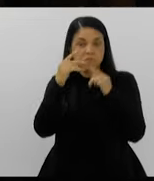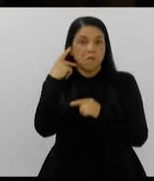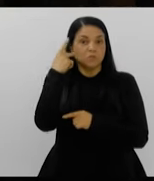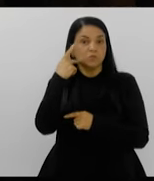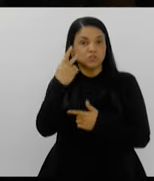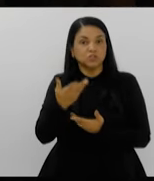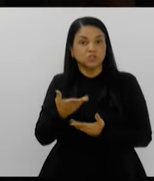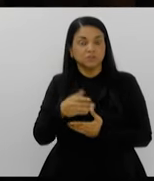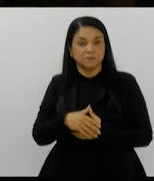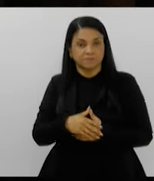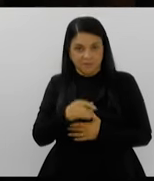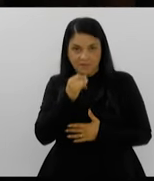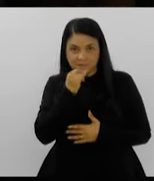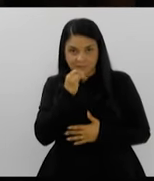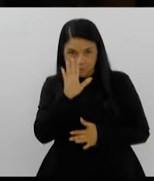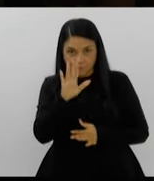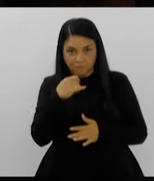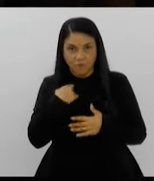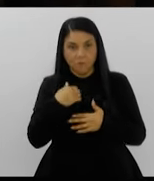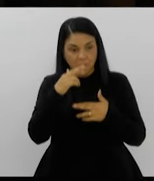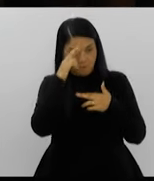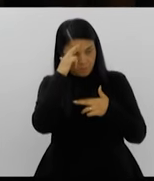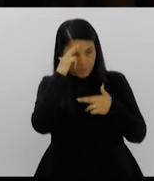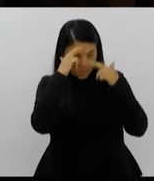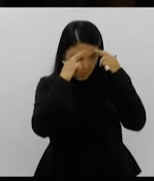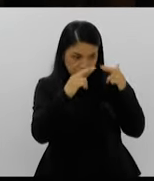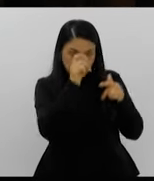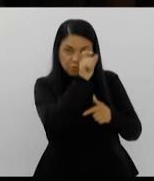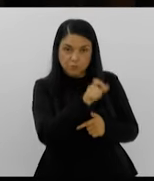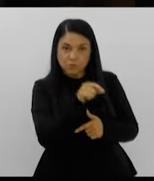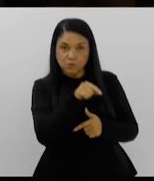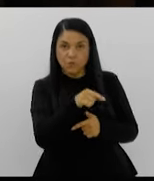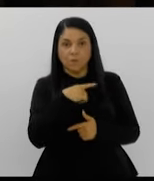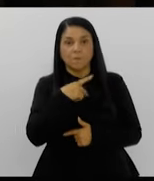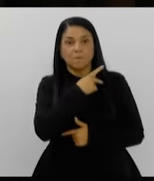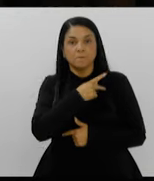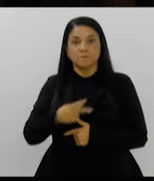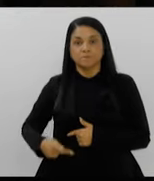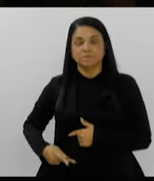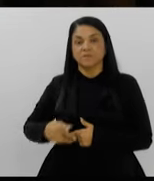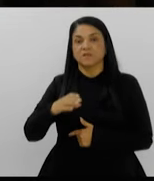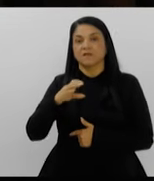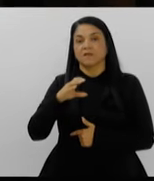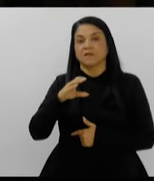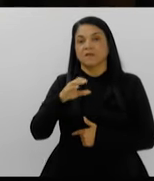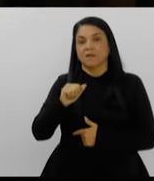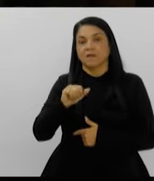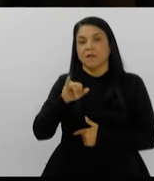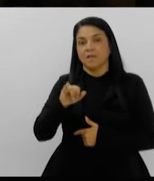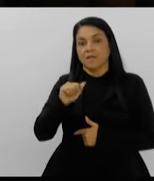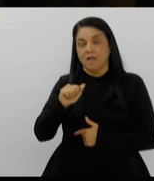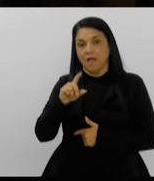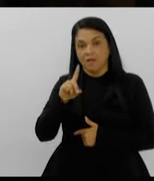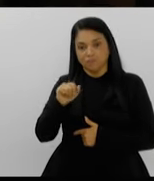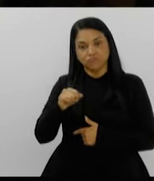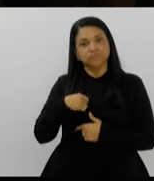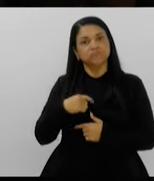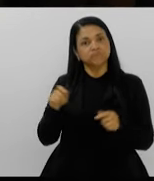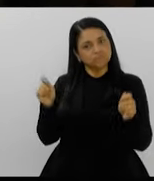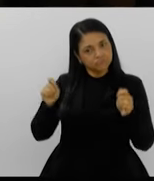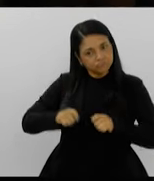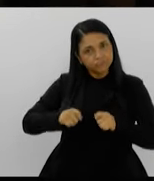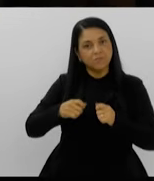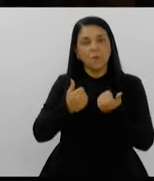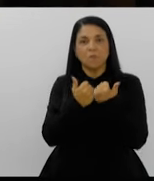dou um exemplo de uma figura que eu respeito na vida política, que é o presidente Carlos Caiado, muito mais gabaritado para ser vice-prefeito do Rio de